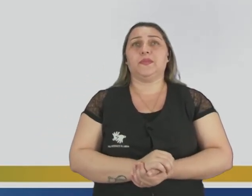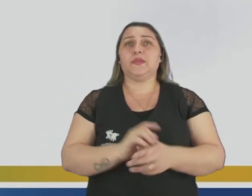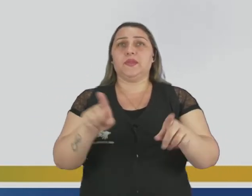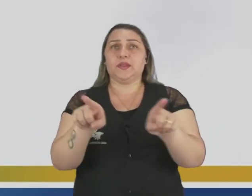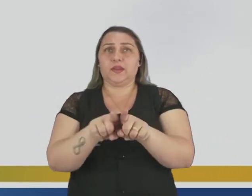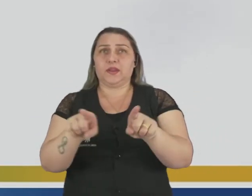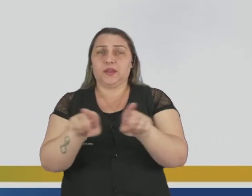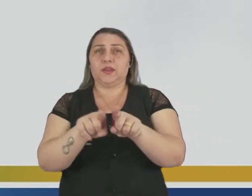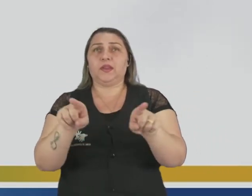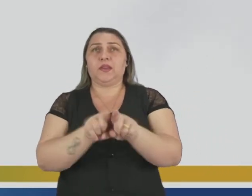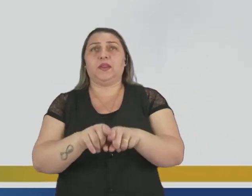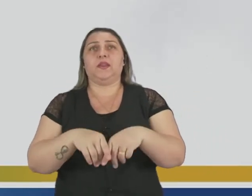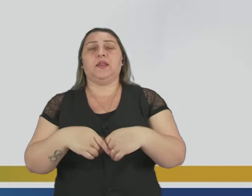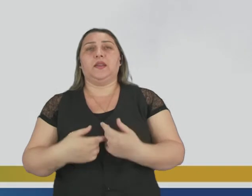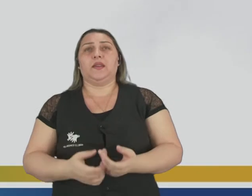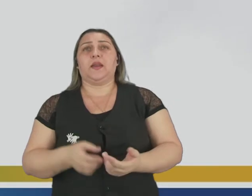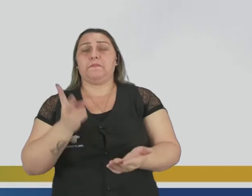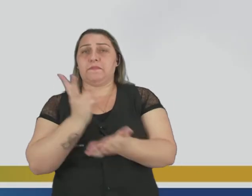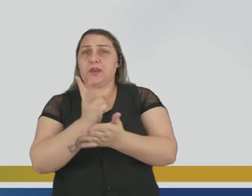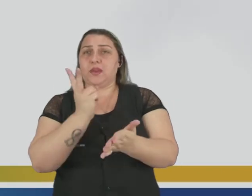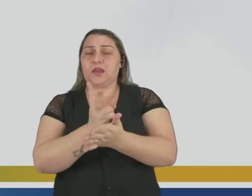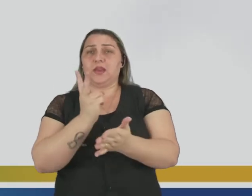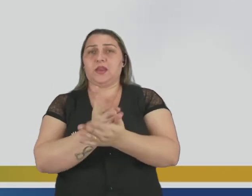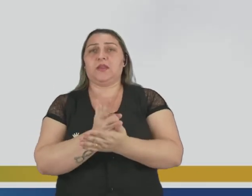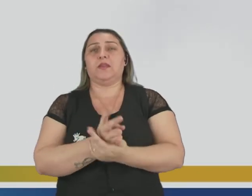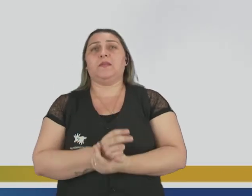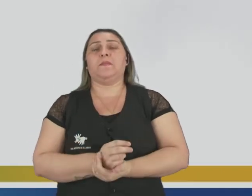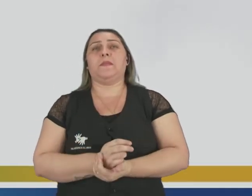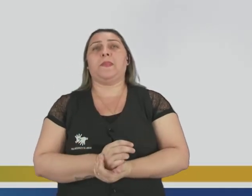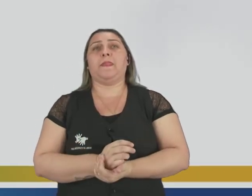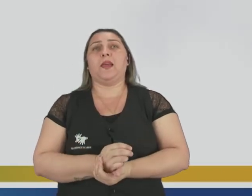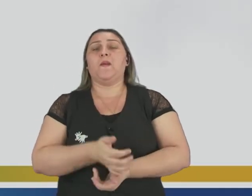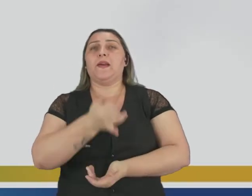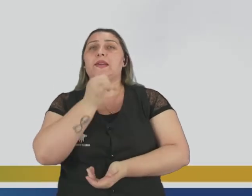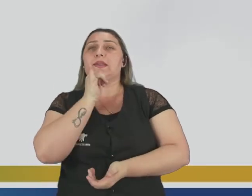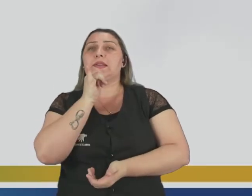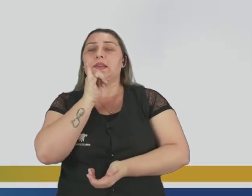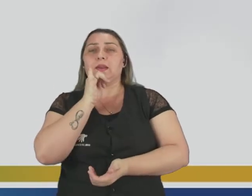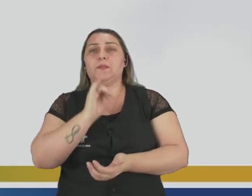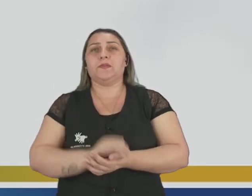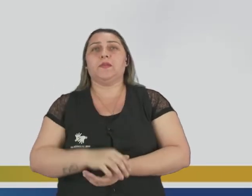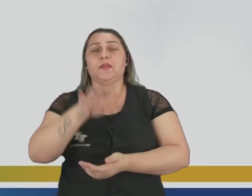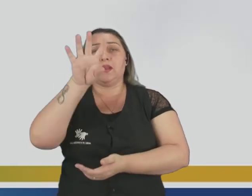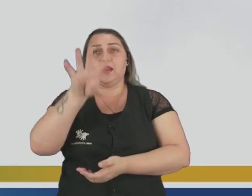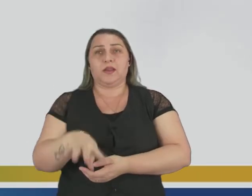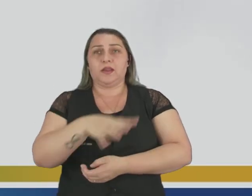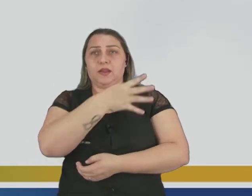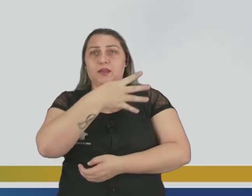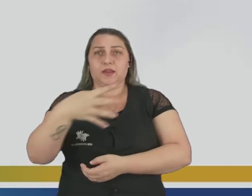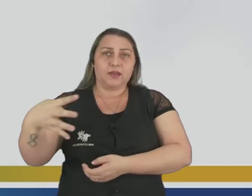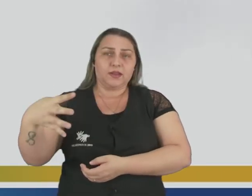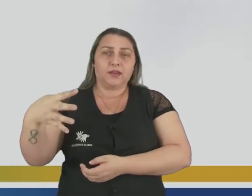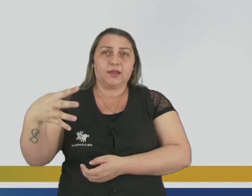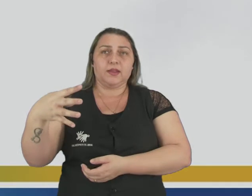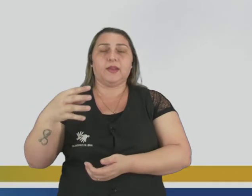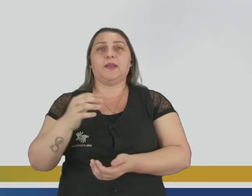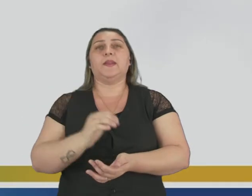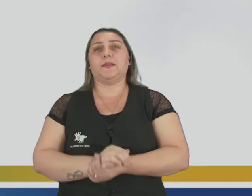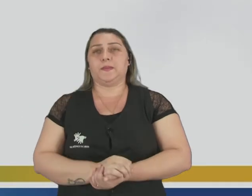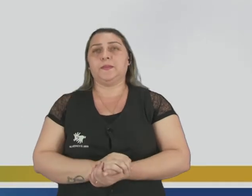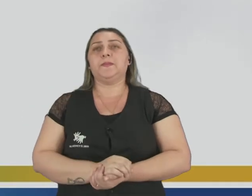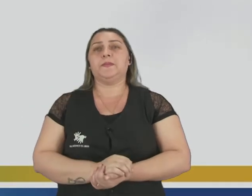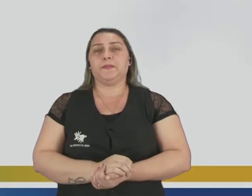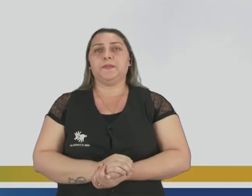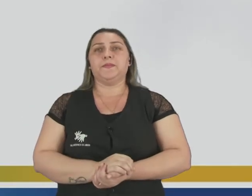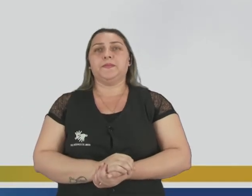Temos a outra propriedade, a mesma propriedade, aliás, aqui com o exemplo. Nós temos aqui uma tabela,